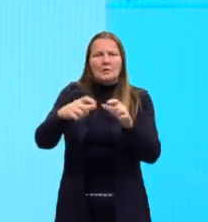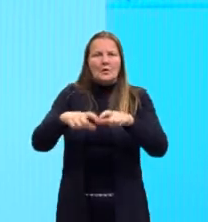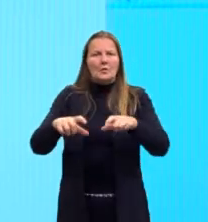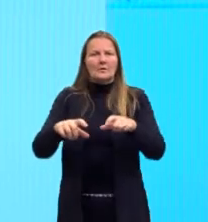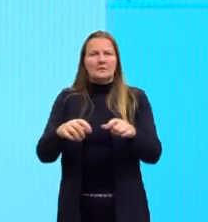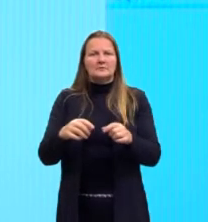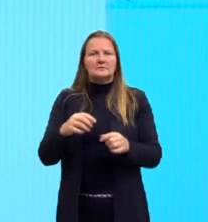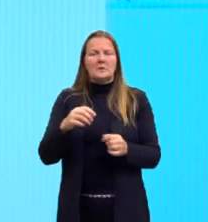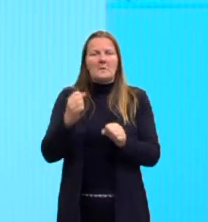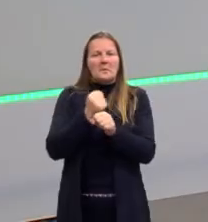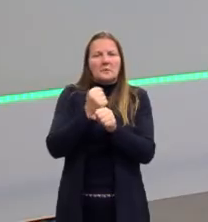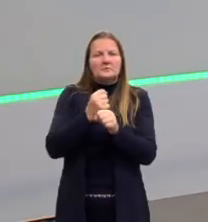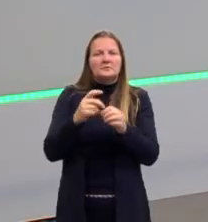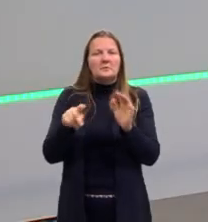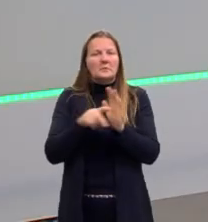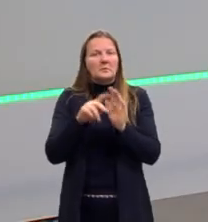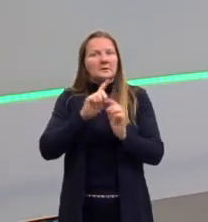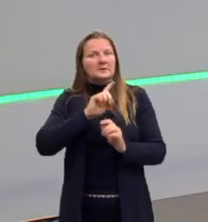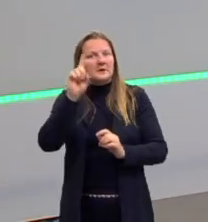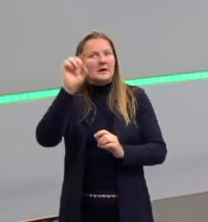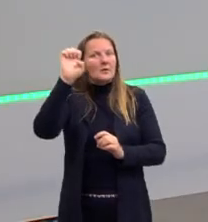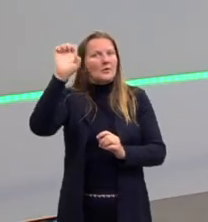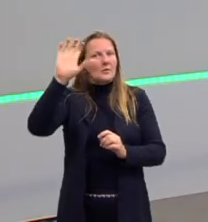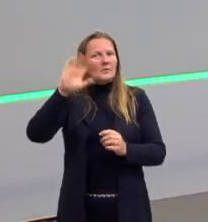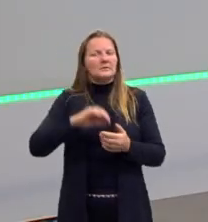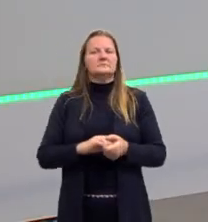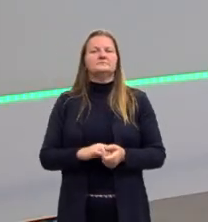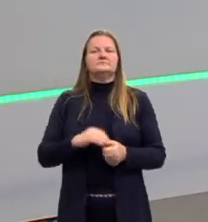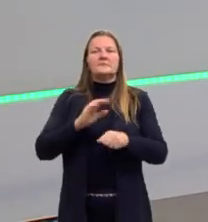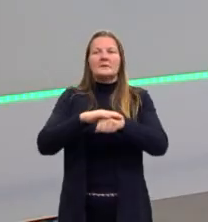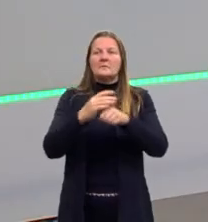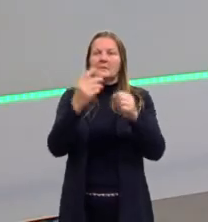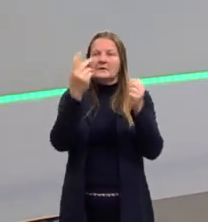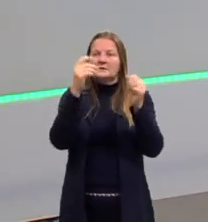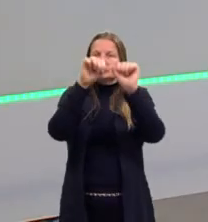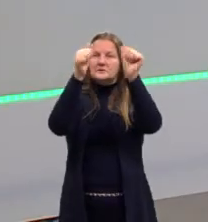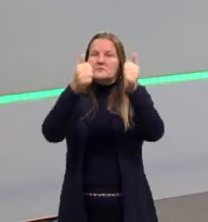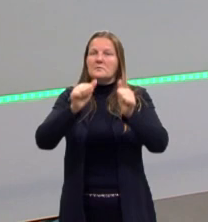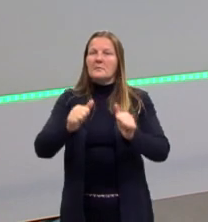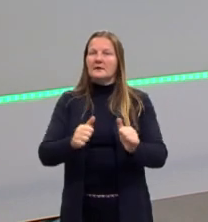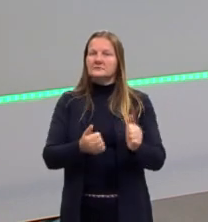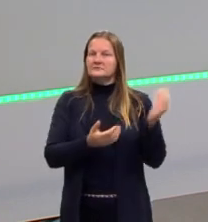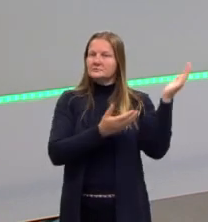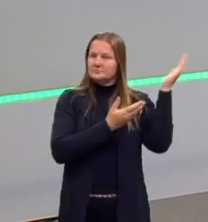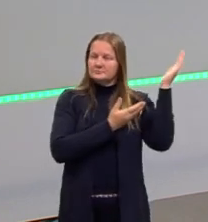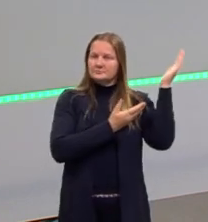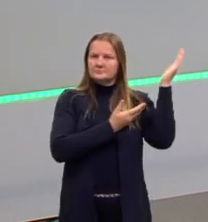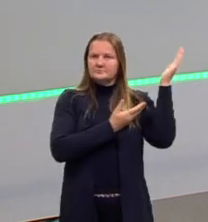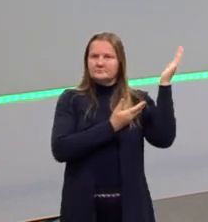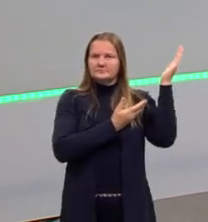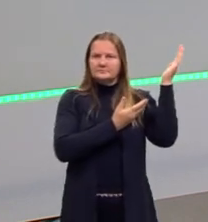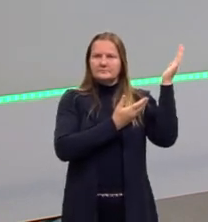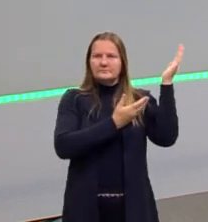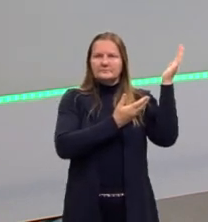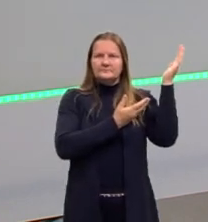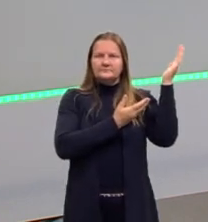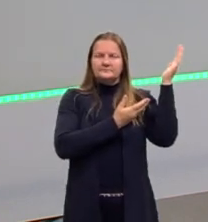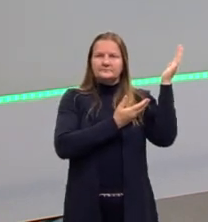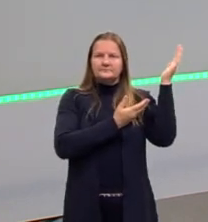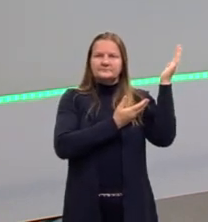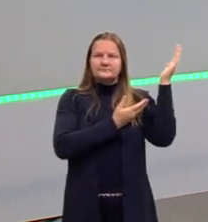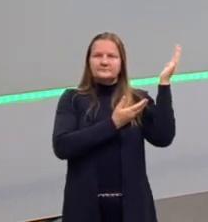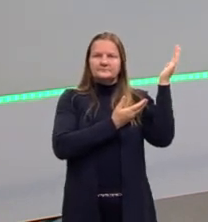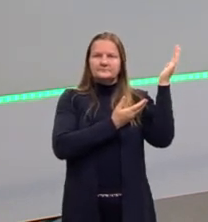para escoar sua produção Tá então vamos passar aqui mais um vamos ver então o que a gente vai entrar vamos trajar na